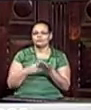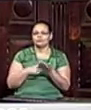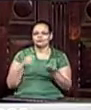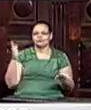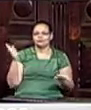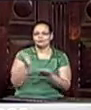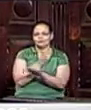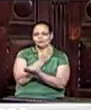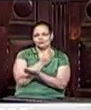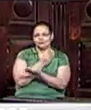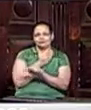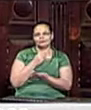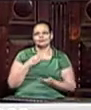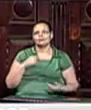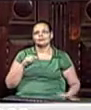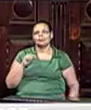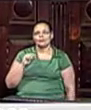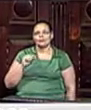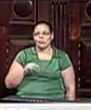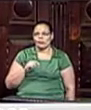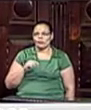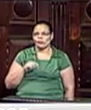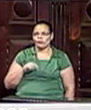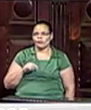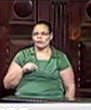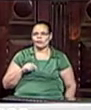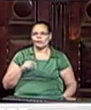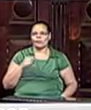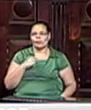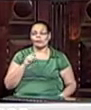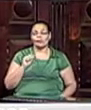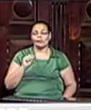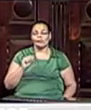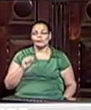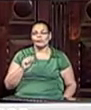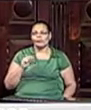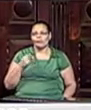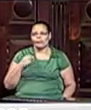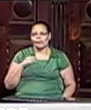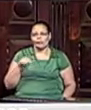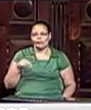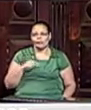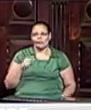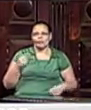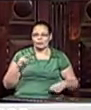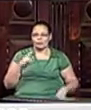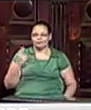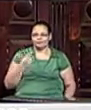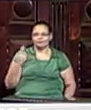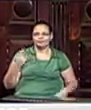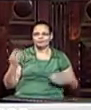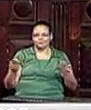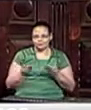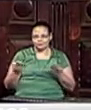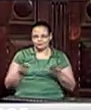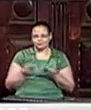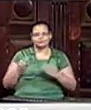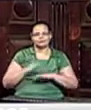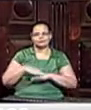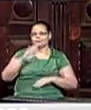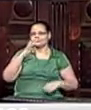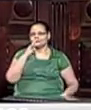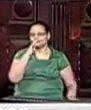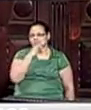veio, e foi um golpe. O pretexto utilizado agora fica mais